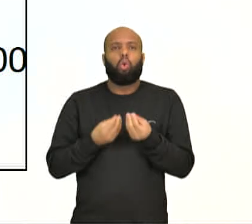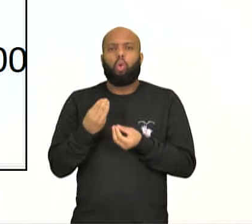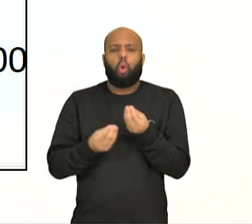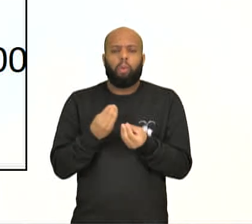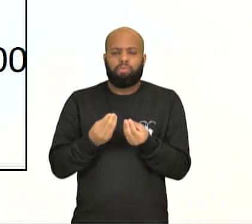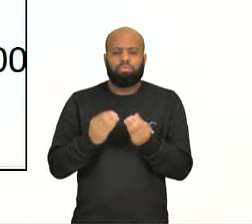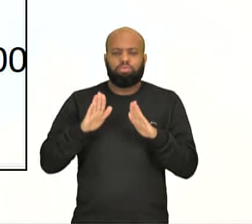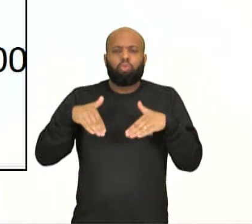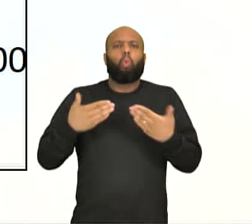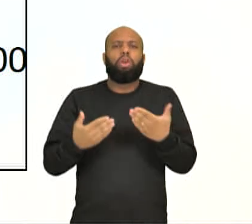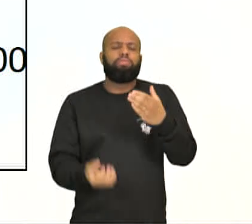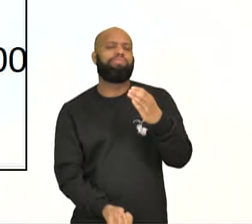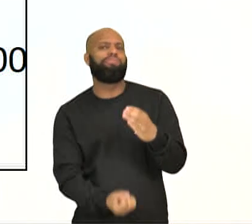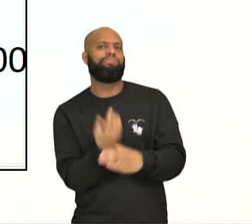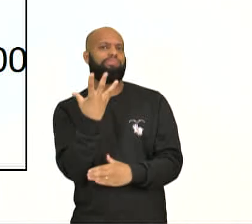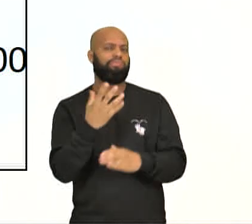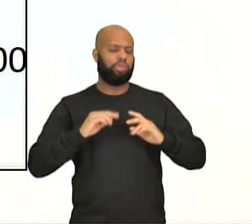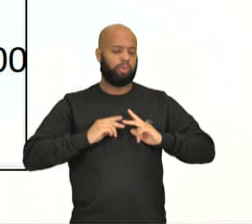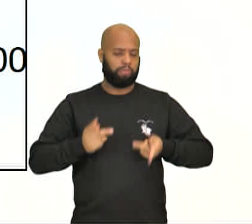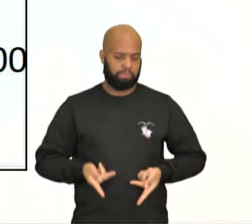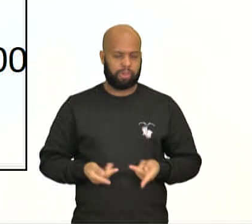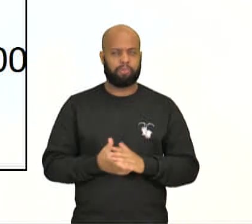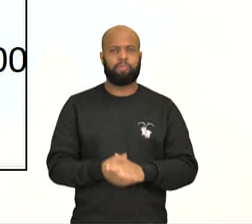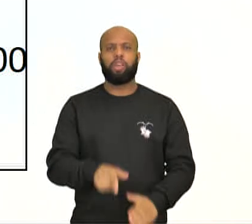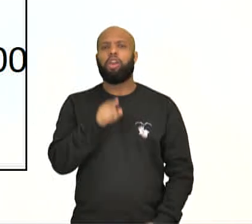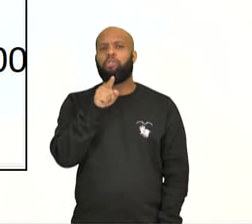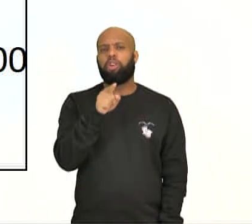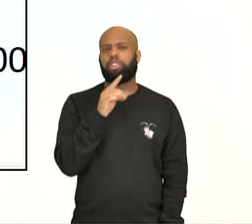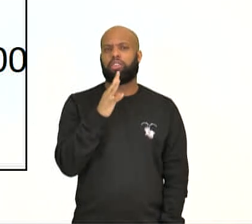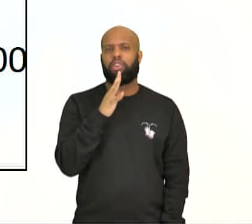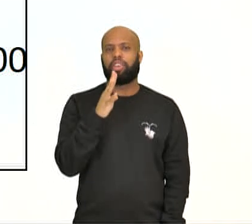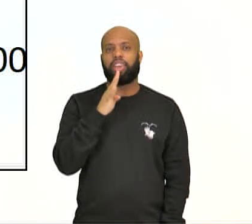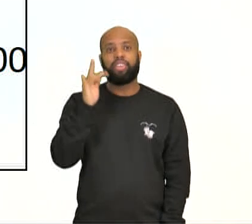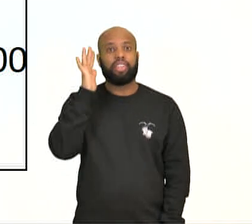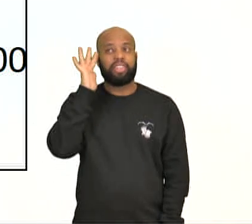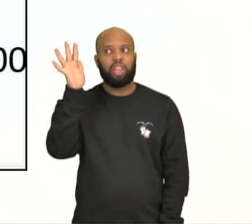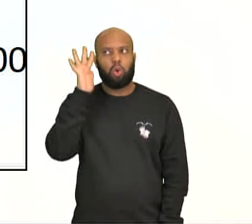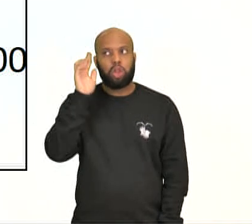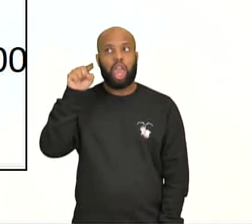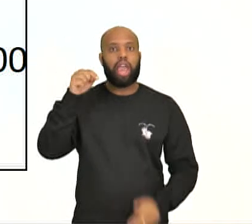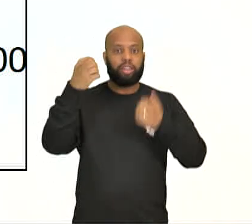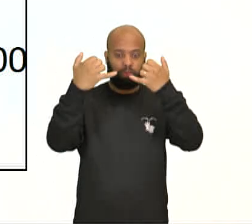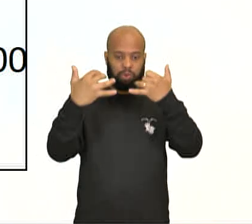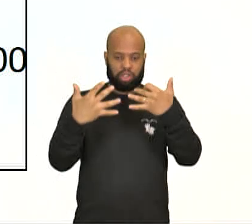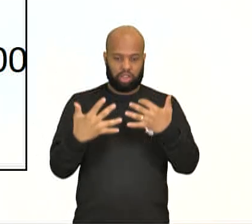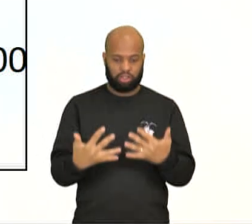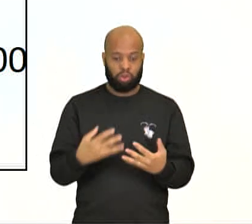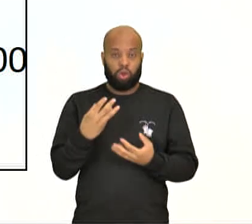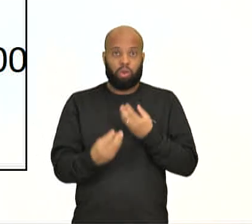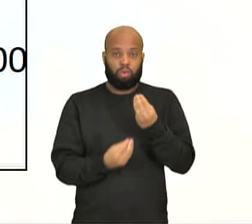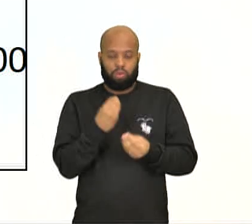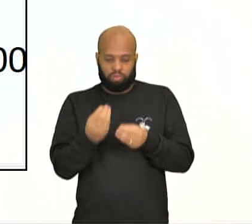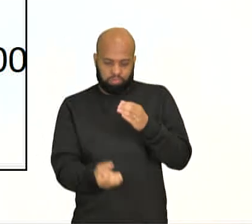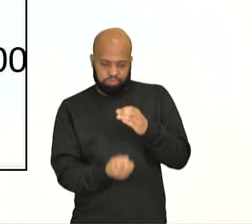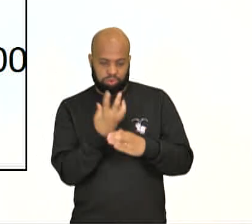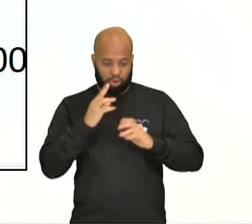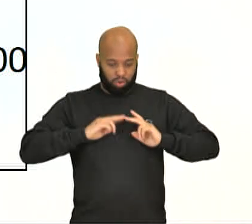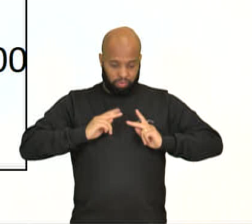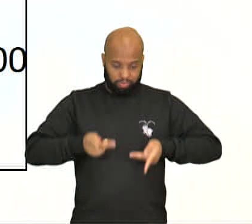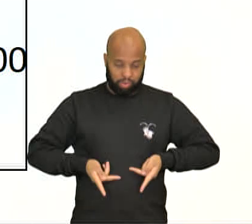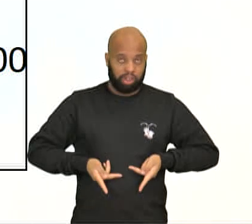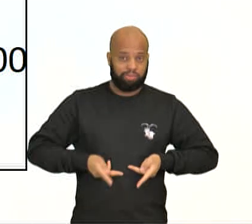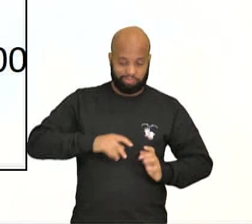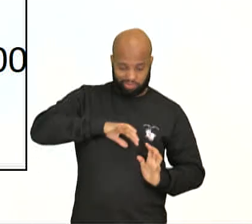humanos? Você conhece as principais teorias ou explicações sobre o surgimento dos seres humanos na